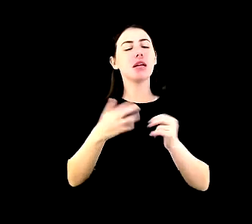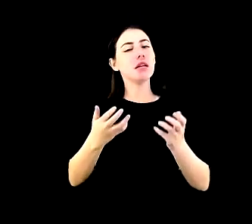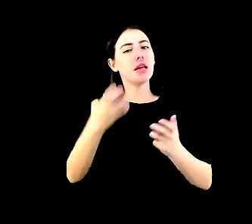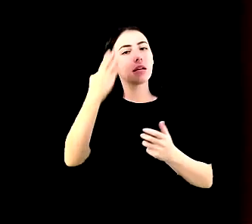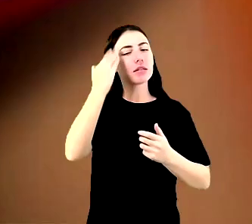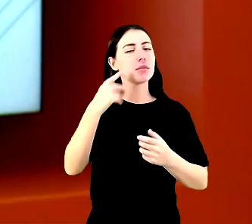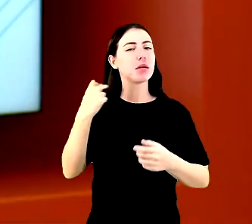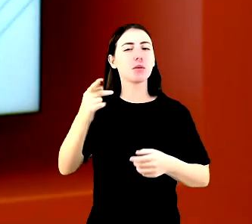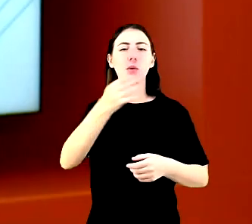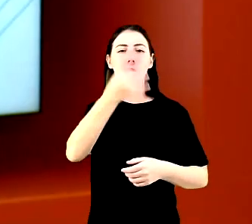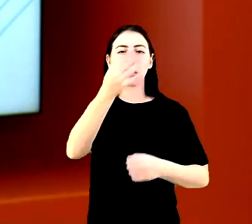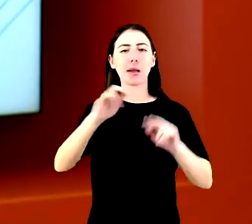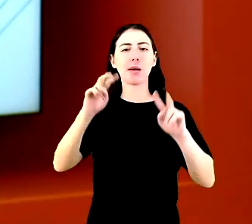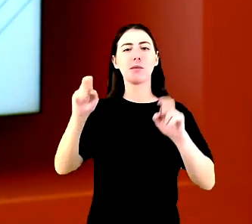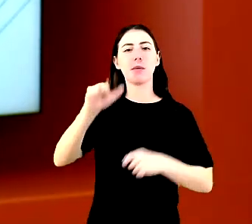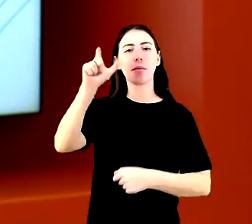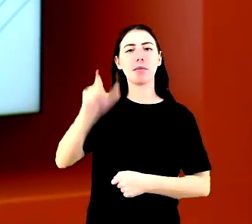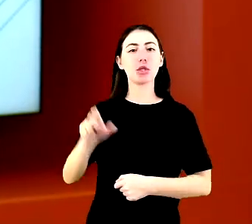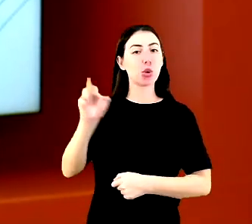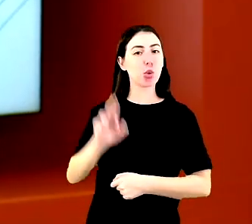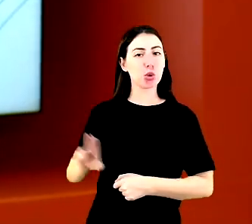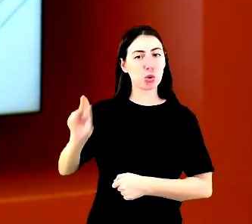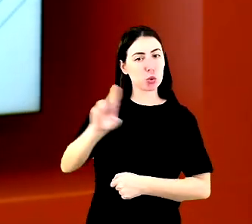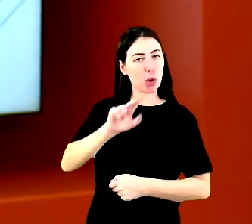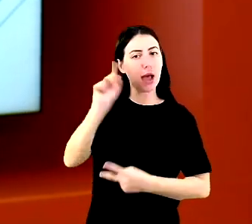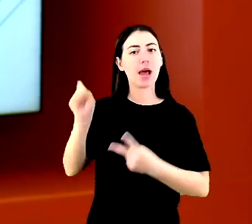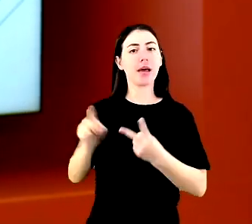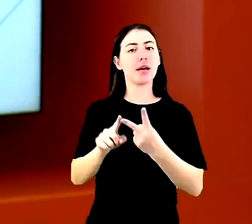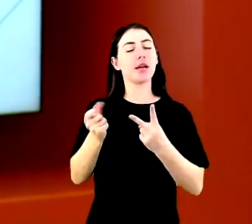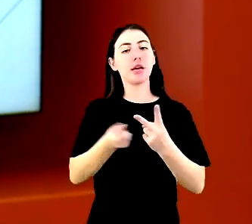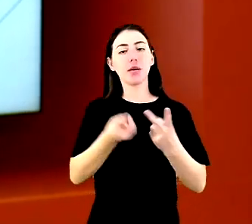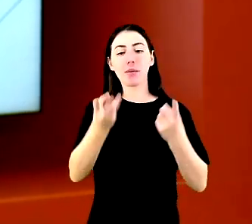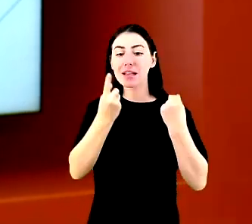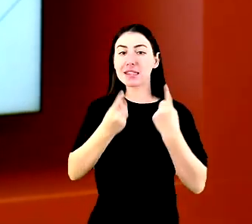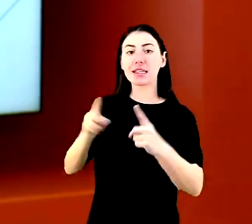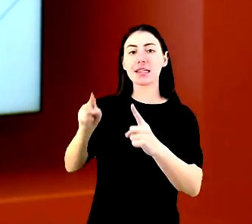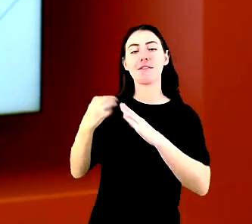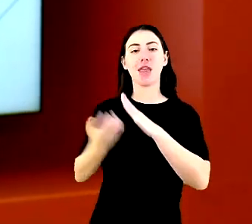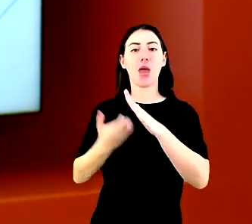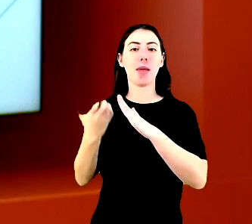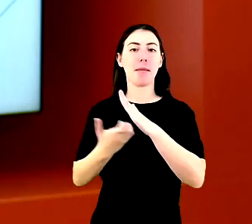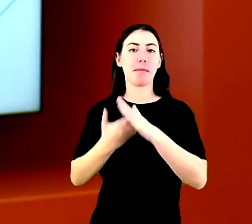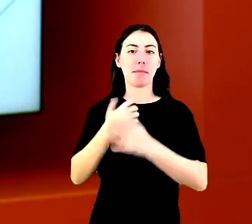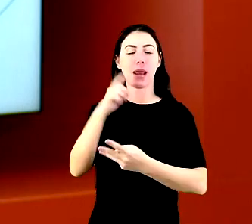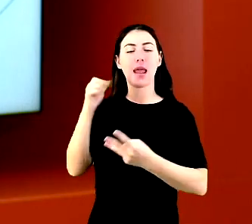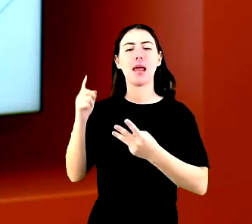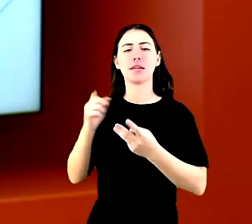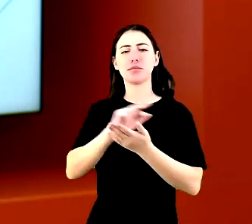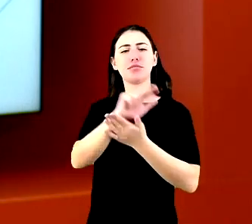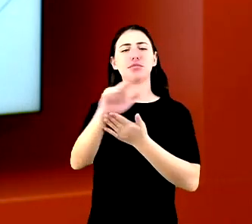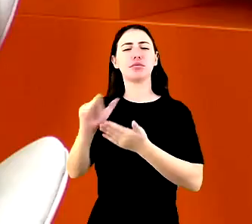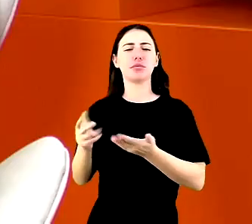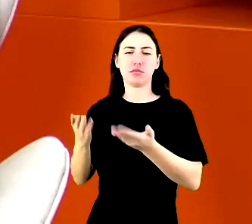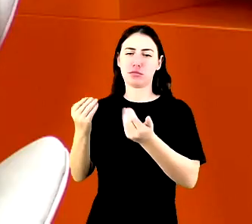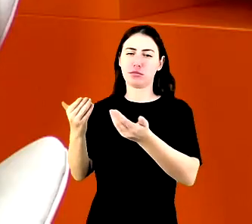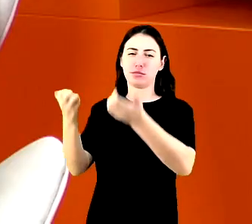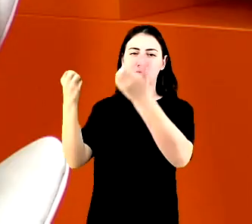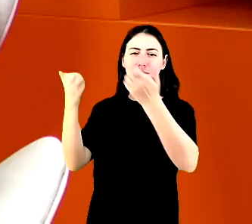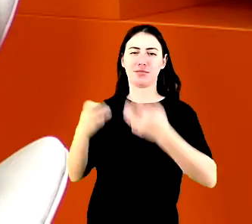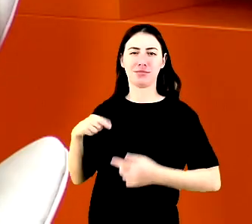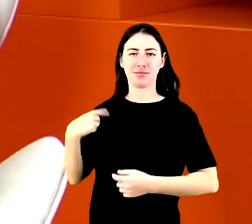você coloca e se coloca como empresa para esse consumidor? Fala um pouquinho para a gente sobre isso.